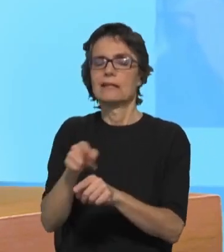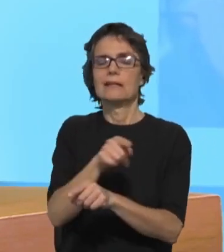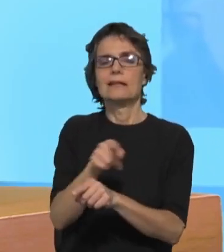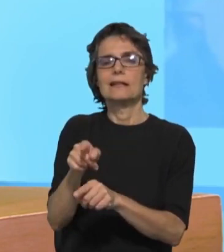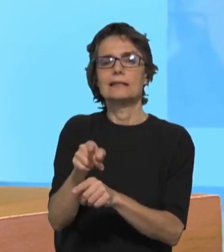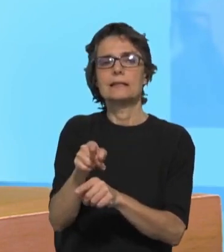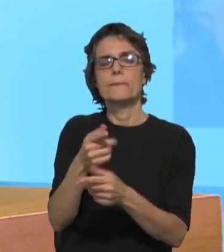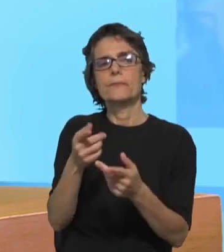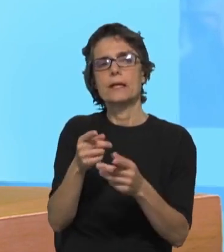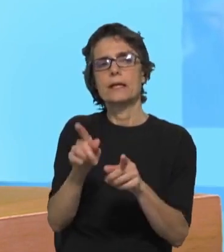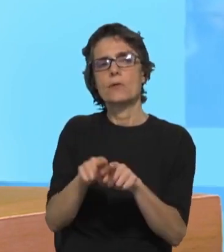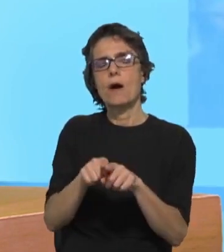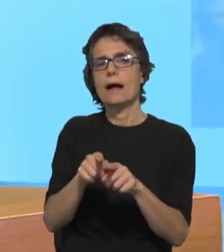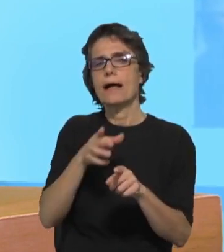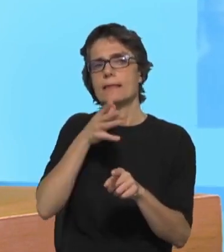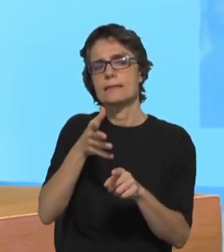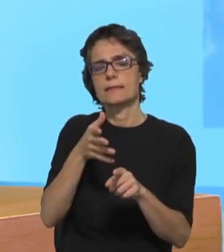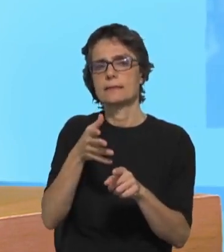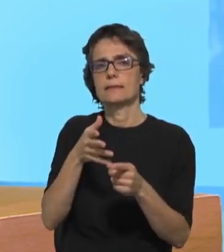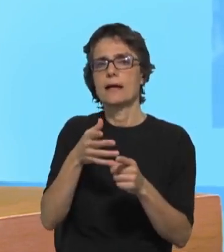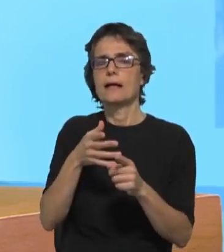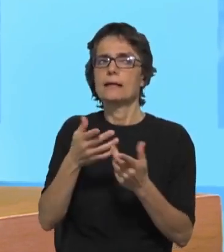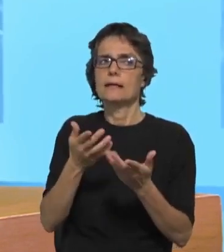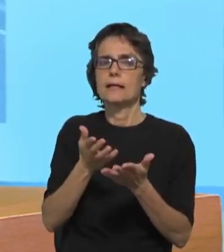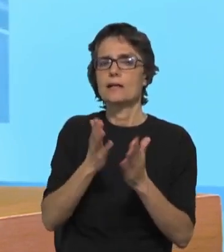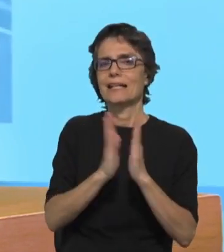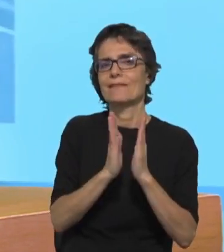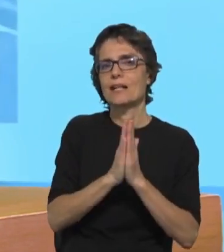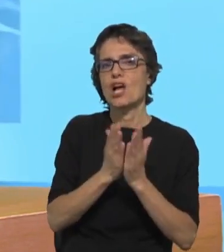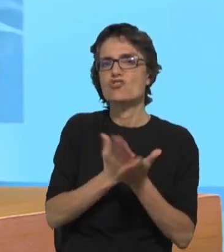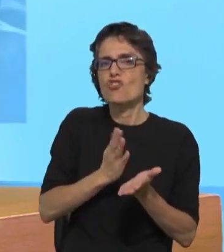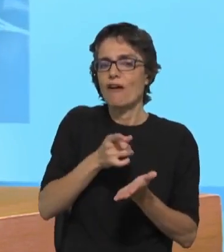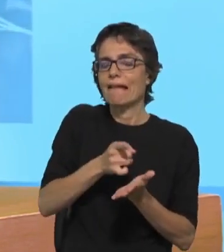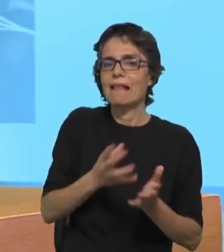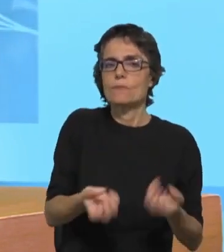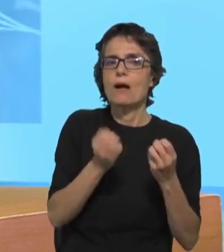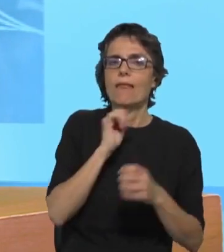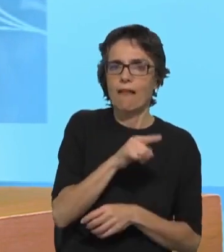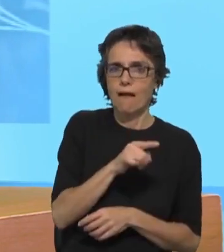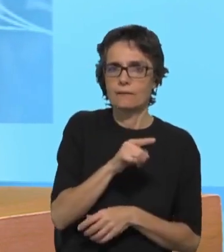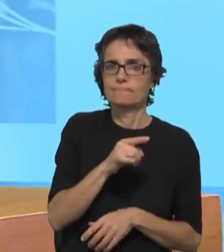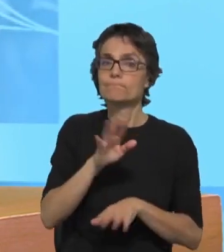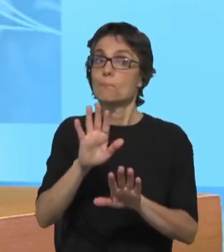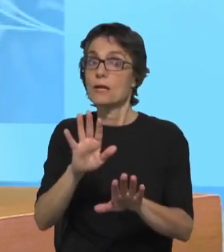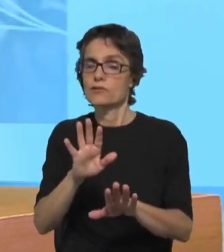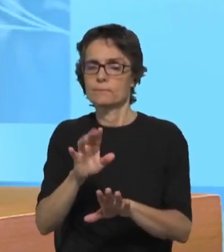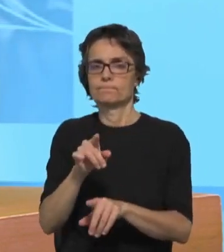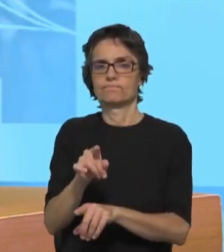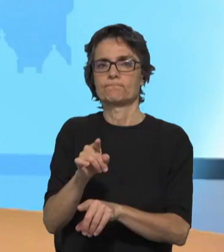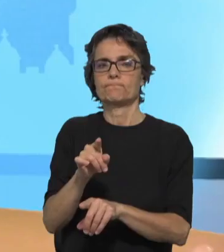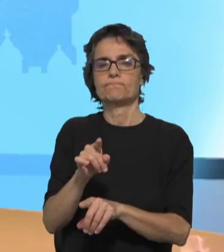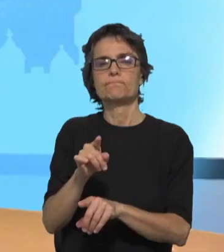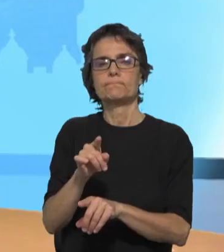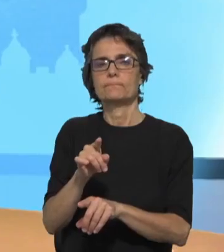como uma afirmação de uma certa exclusividade da Igreja em relação à salvação. Curiosamente, na